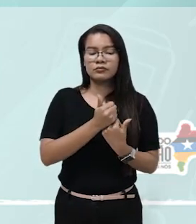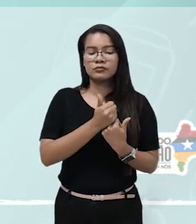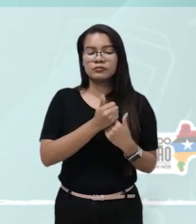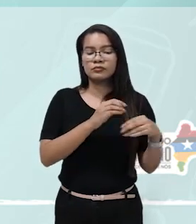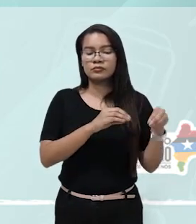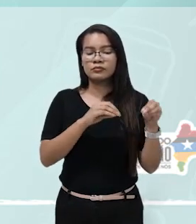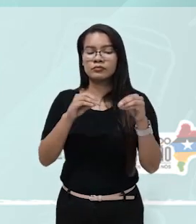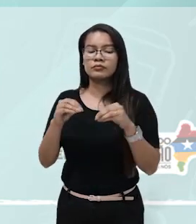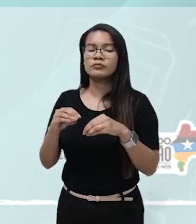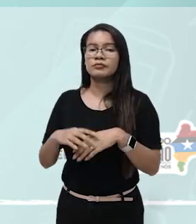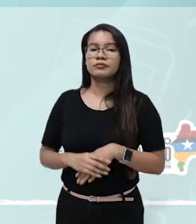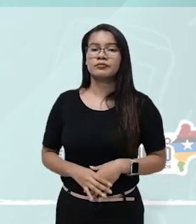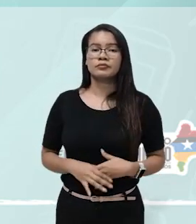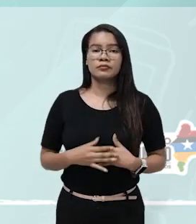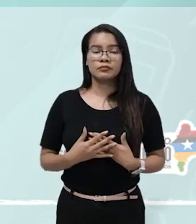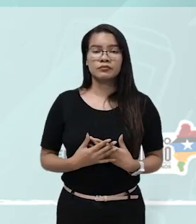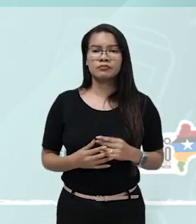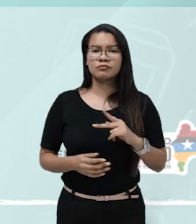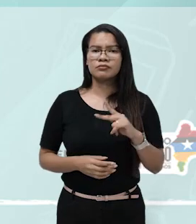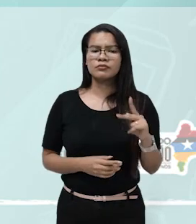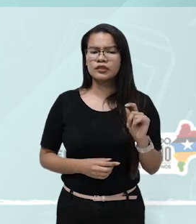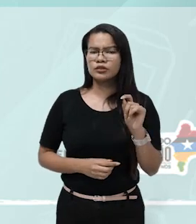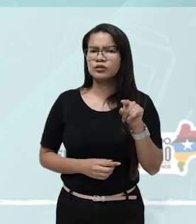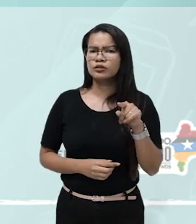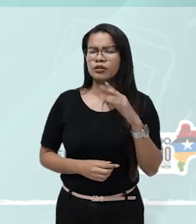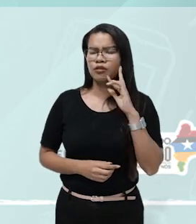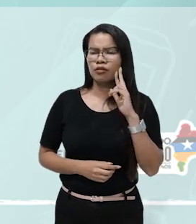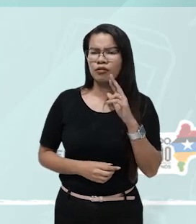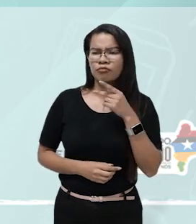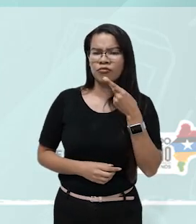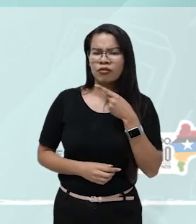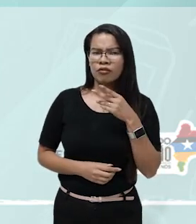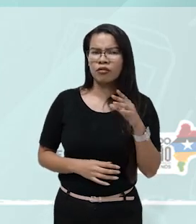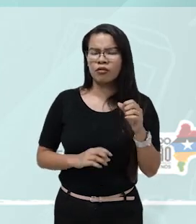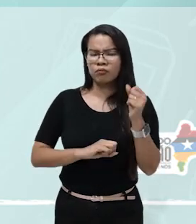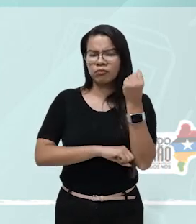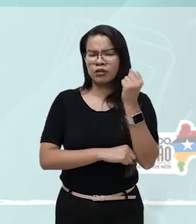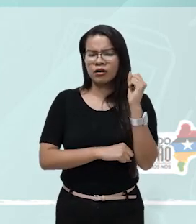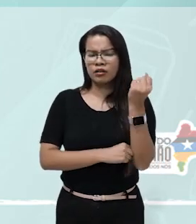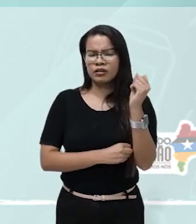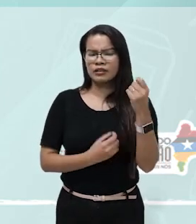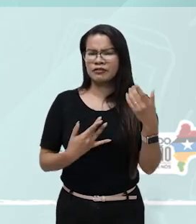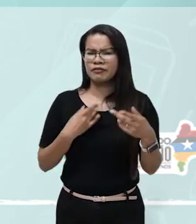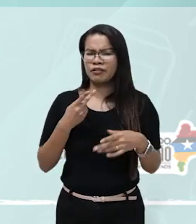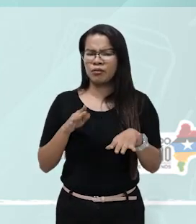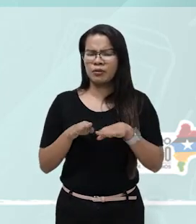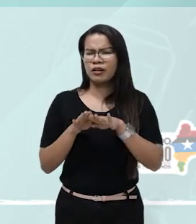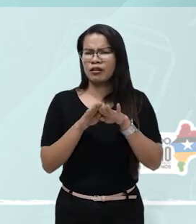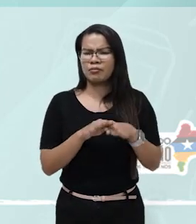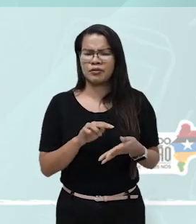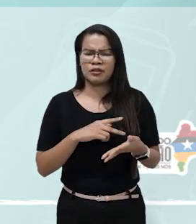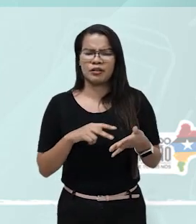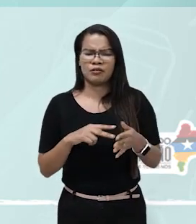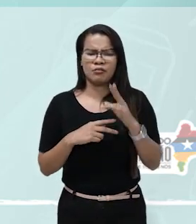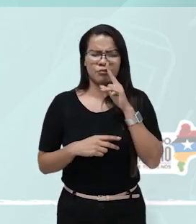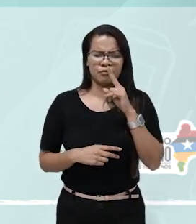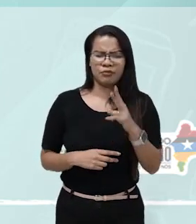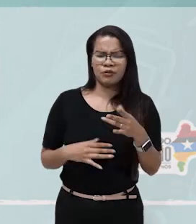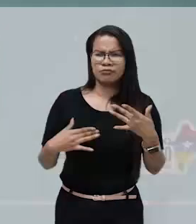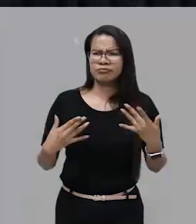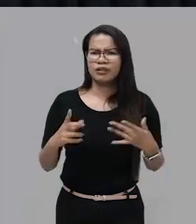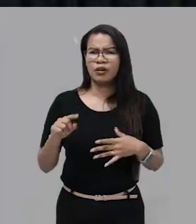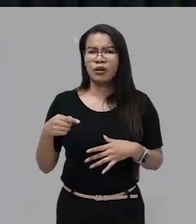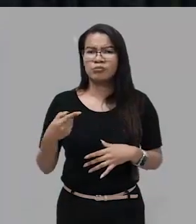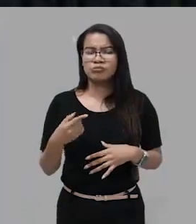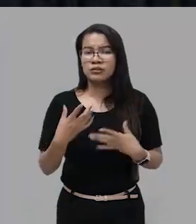transferência sobre plataformas. Professor, o senhor está falando de coordenação motora, aí o senhor cita aqui equilíbrio, ritmo, força que é uma